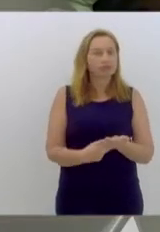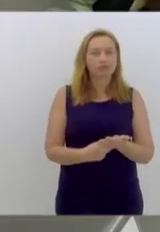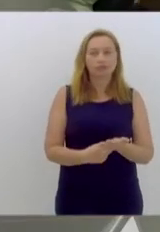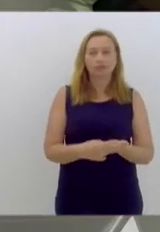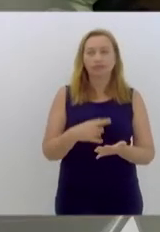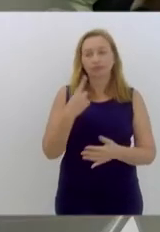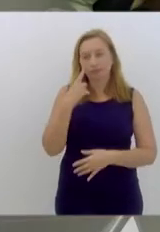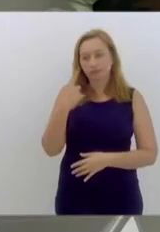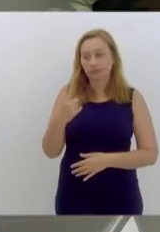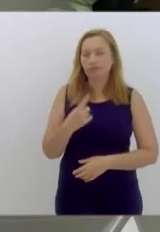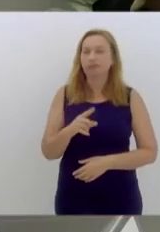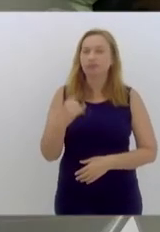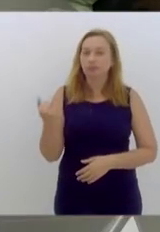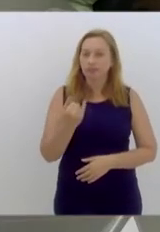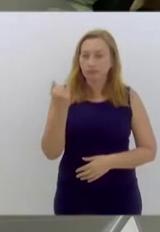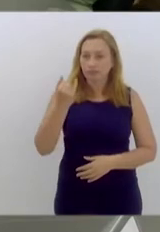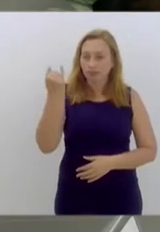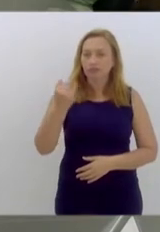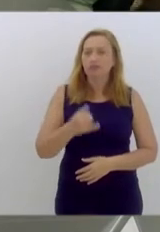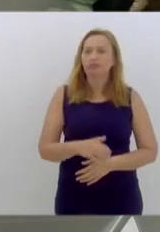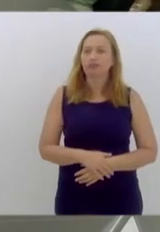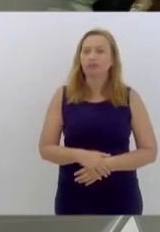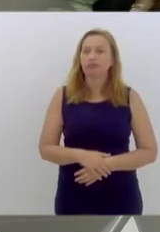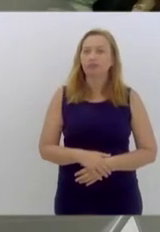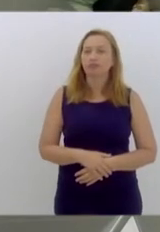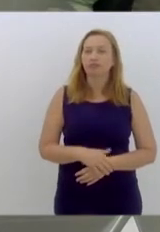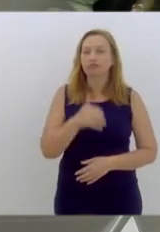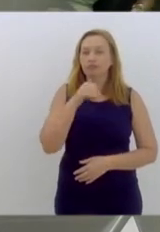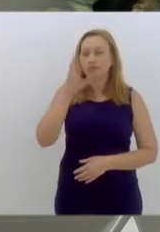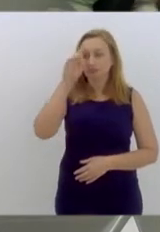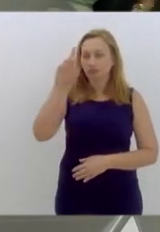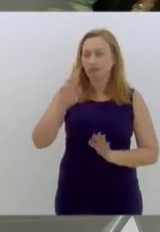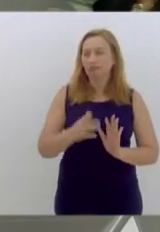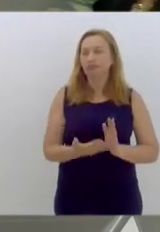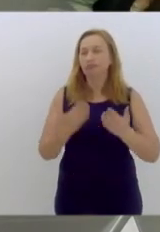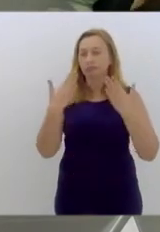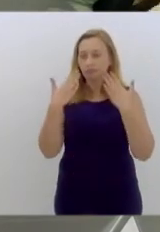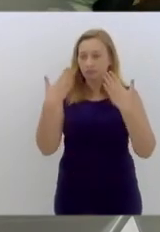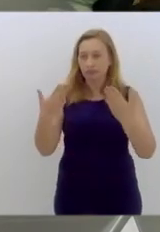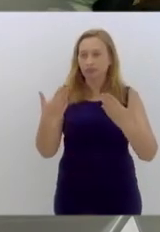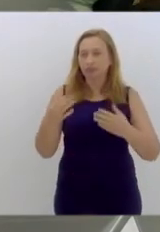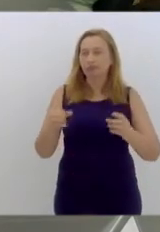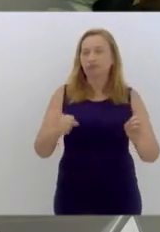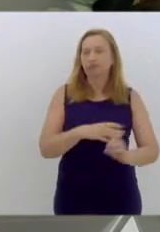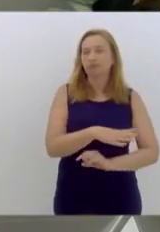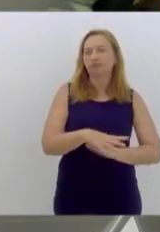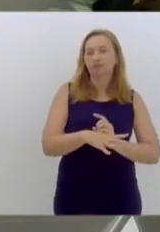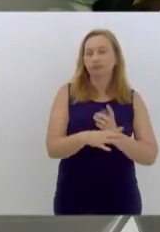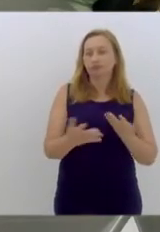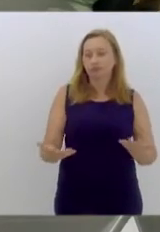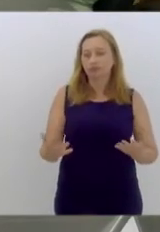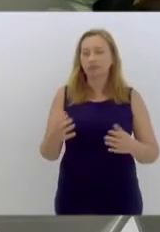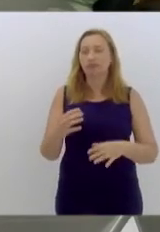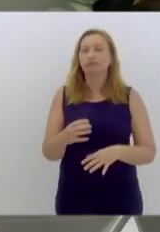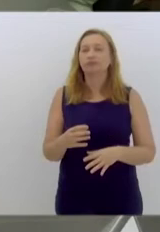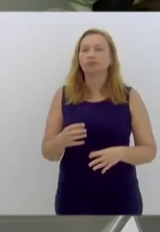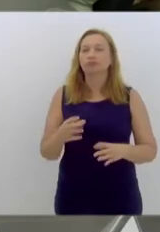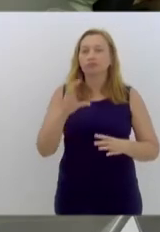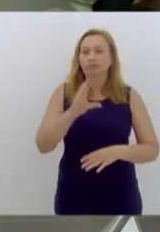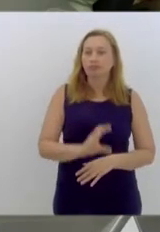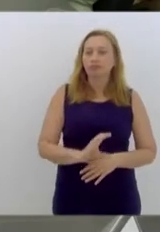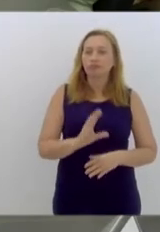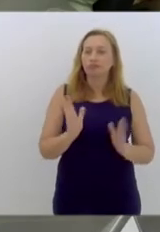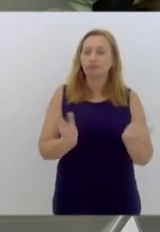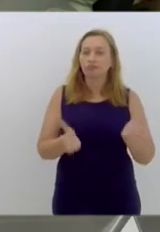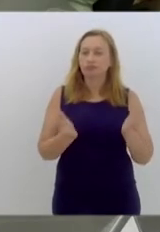se deparado. Então, é importante, a senhora, como representante da sociedade civil, trazer aqui essa reflexão para a gente. E a gente, então,